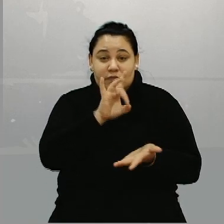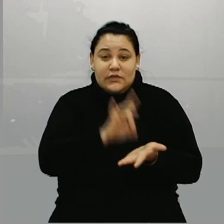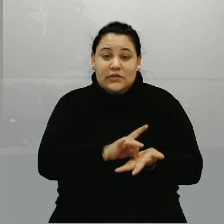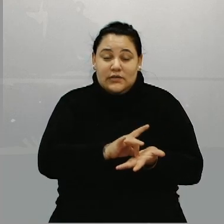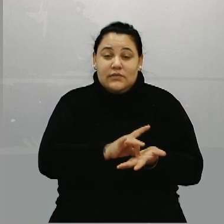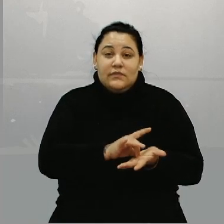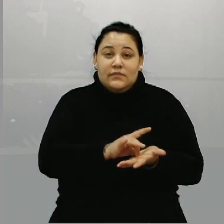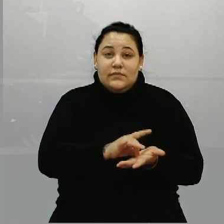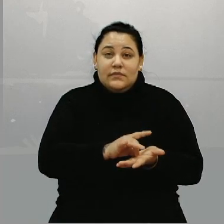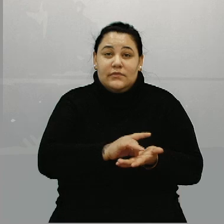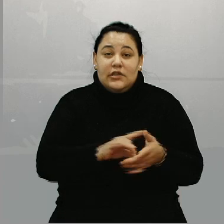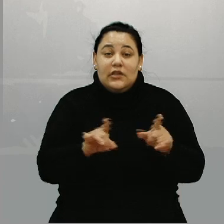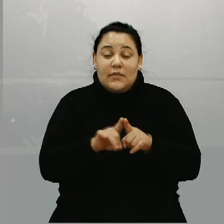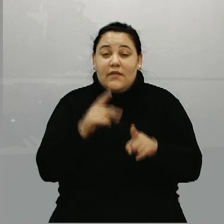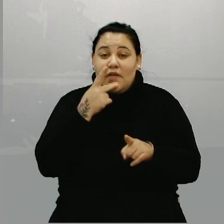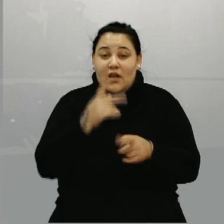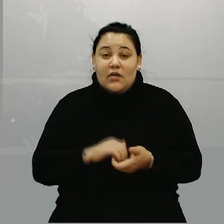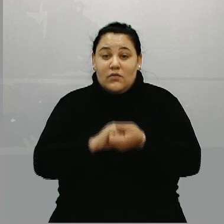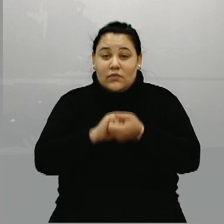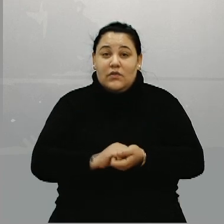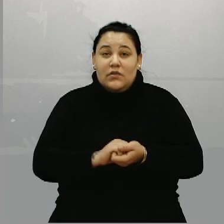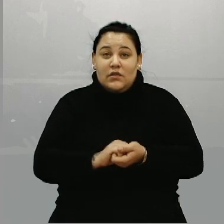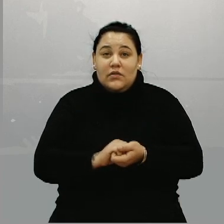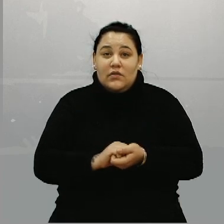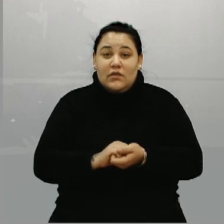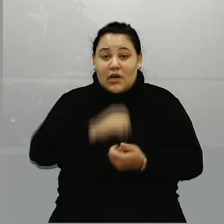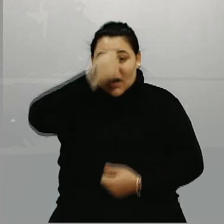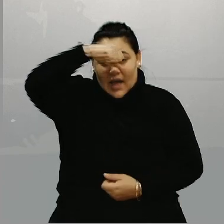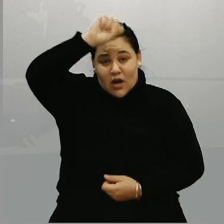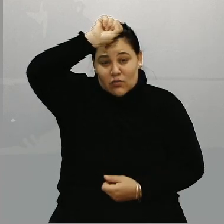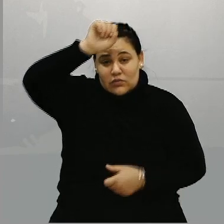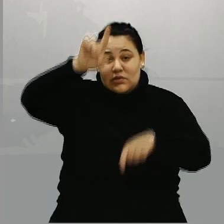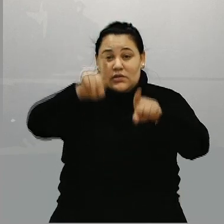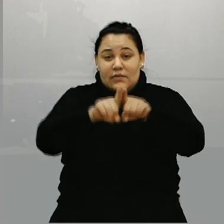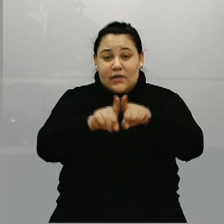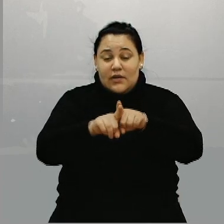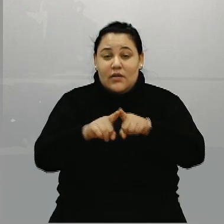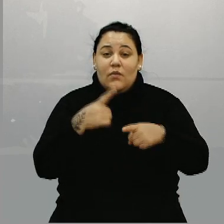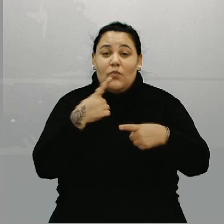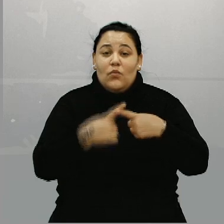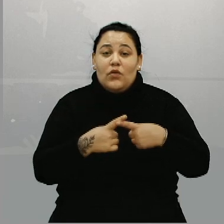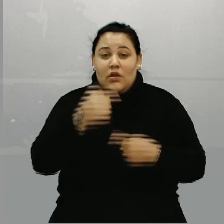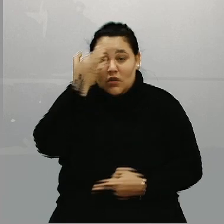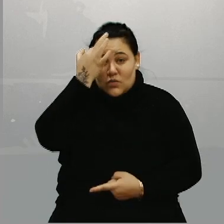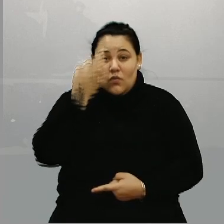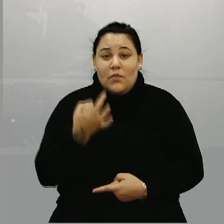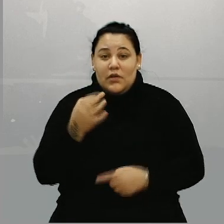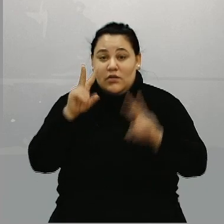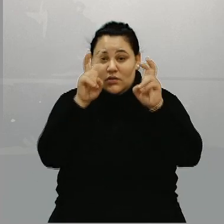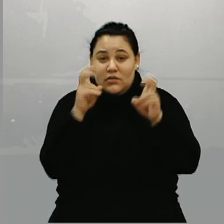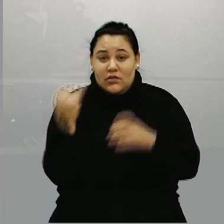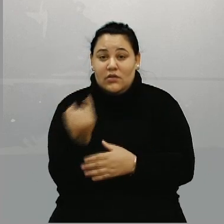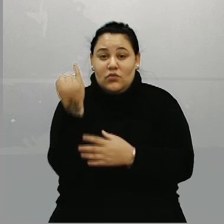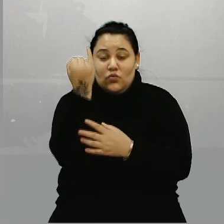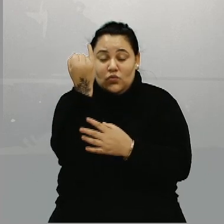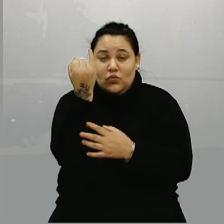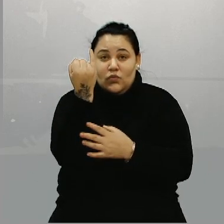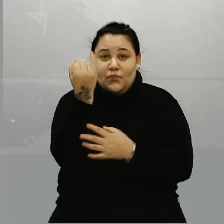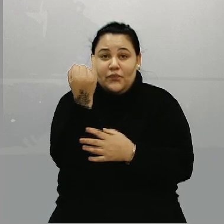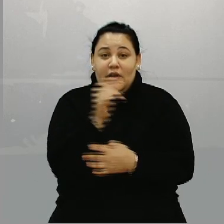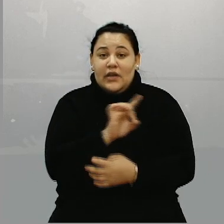e cumprimentar aqui a Universidade de Caxias do Sul, por entender este pleito e não